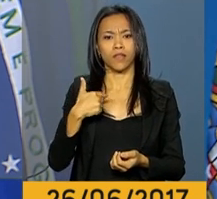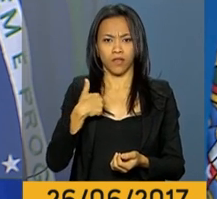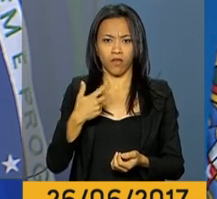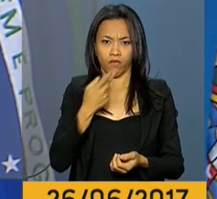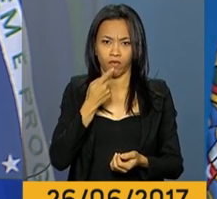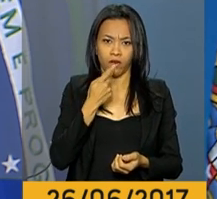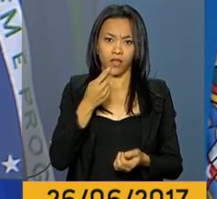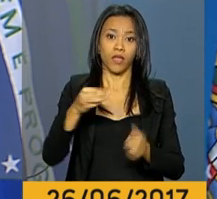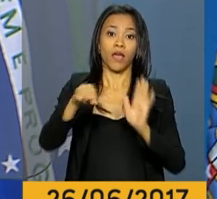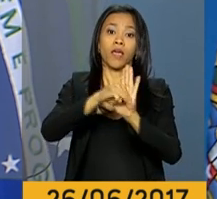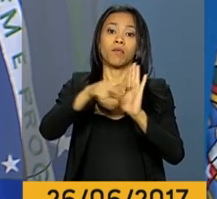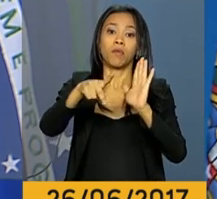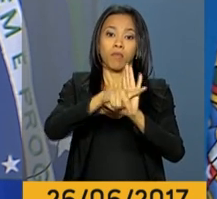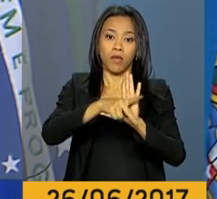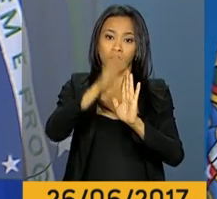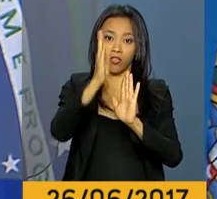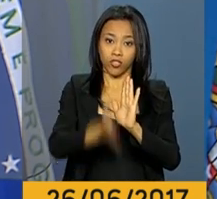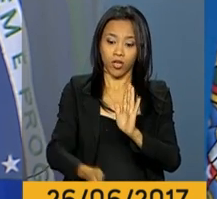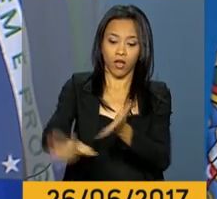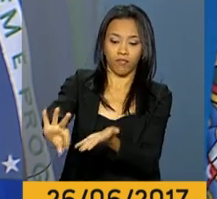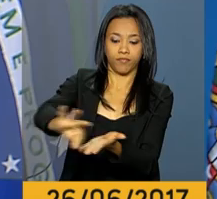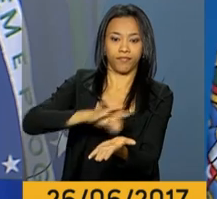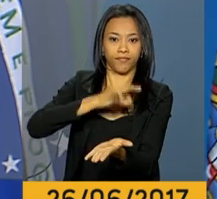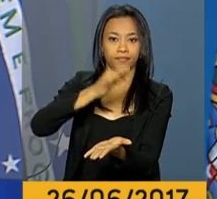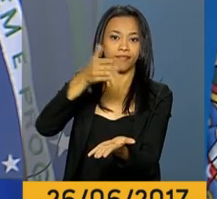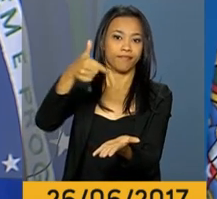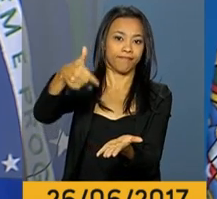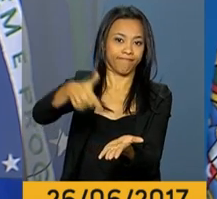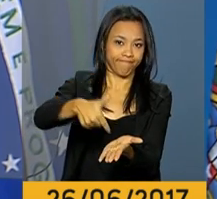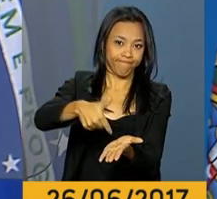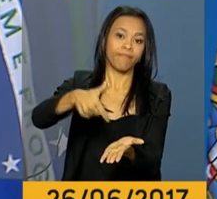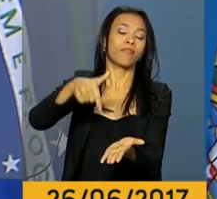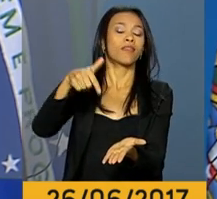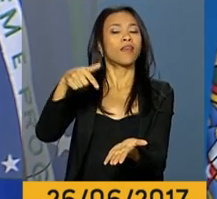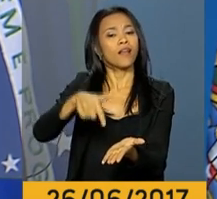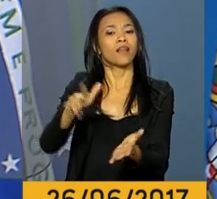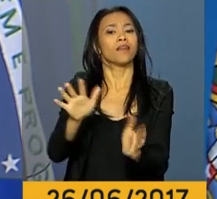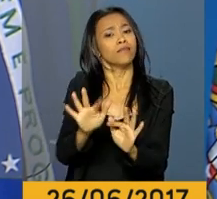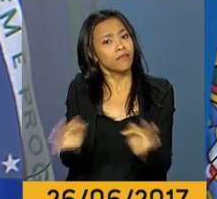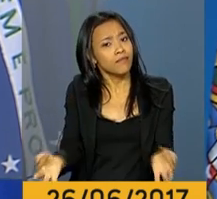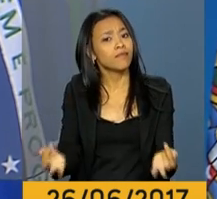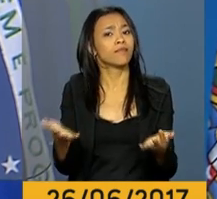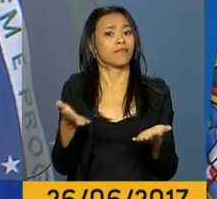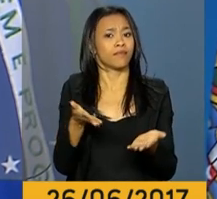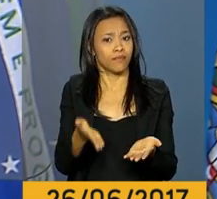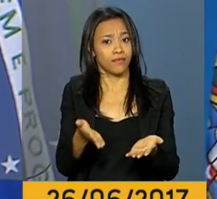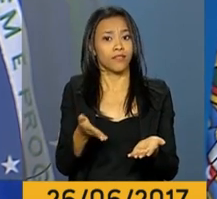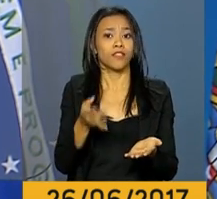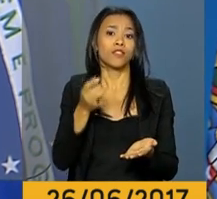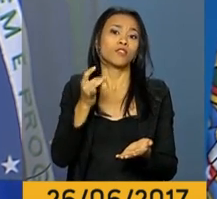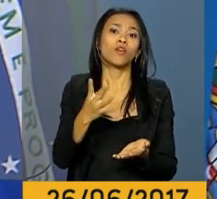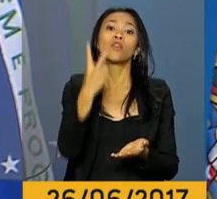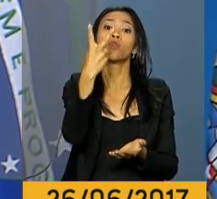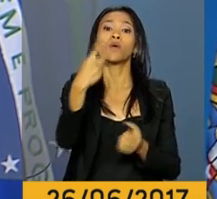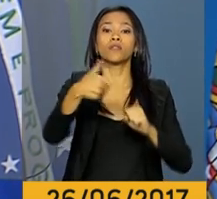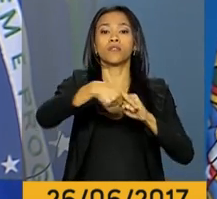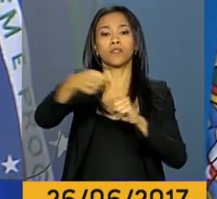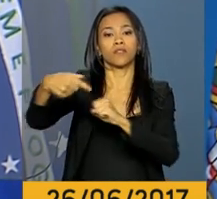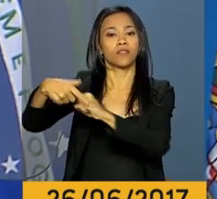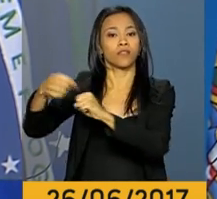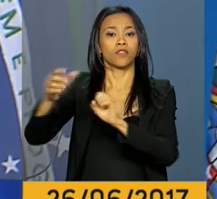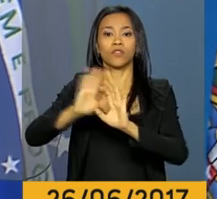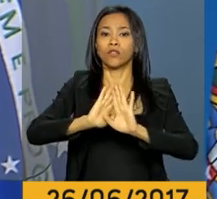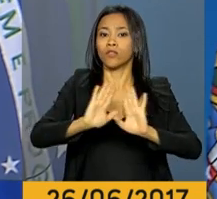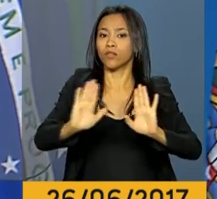provisória agora sancionada é extremamente singela tem apenas dois artigos e um